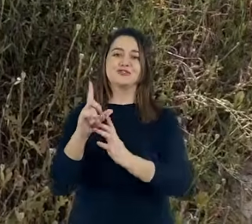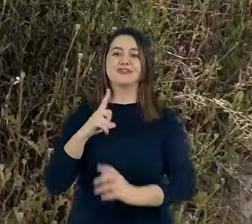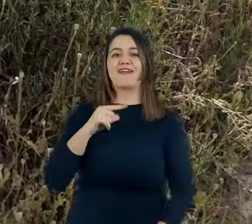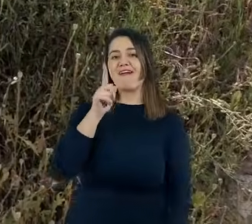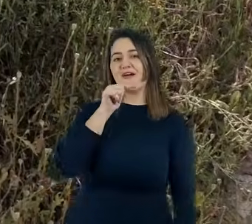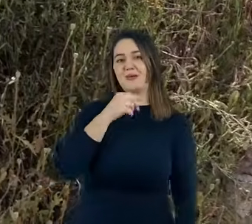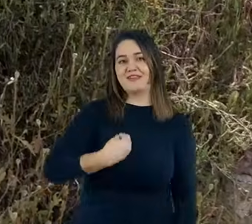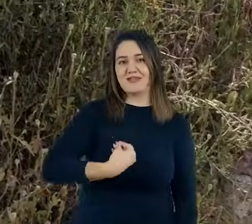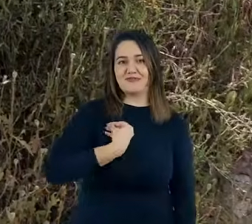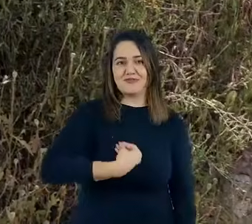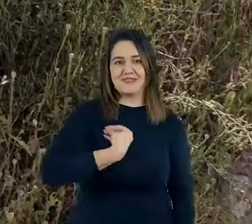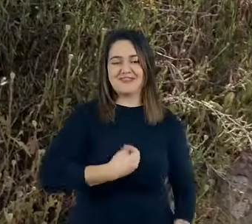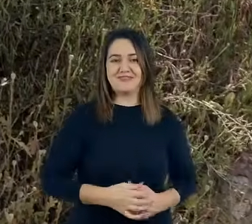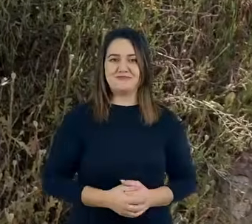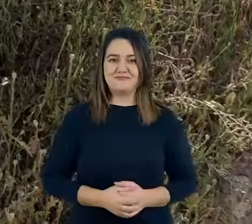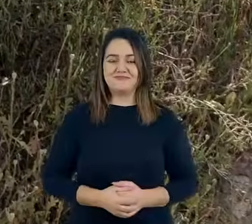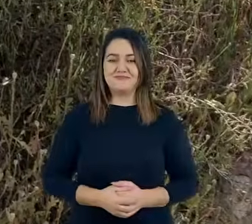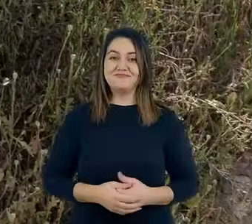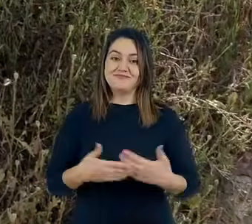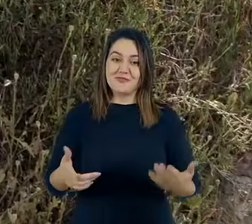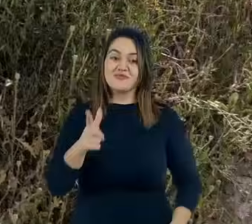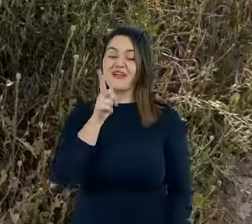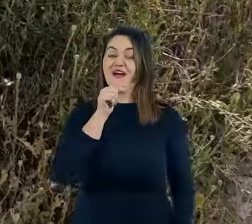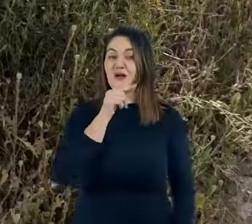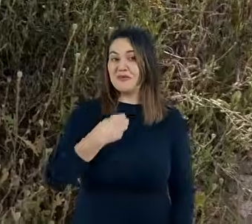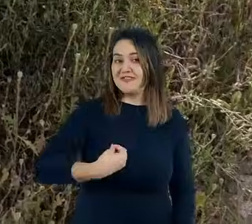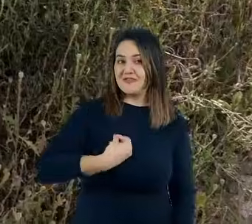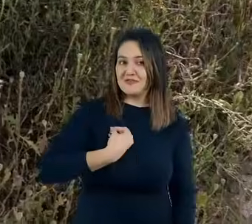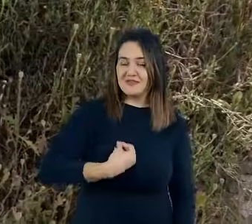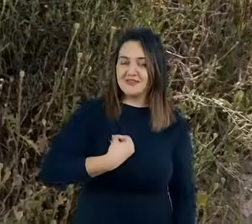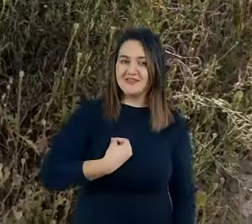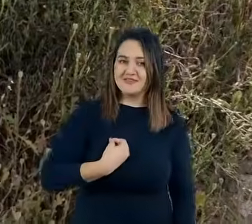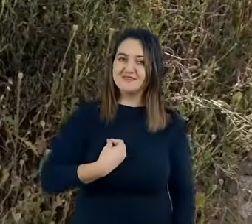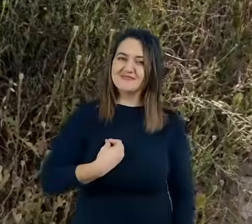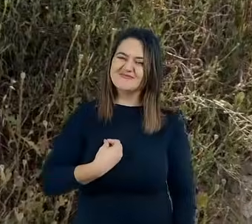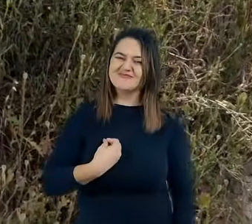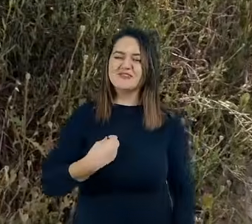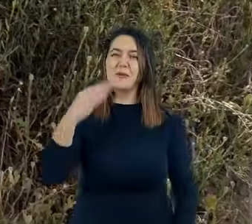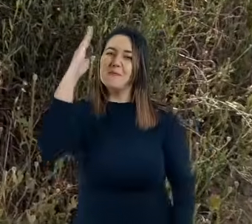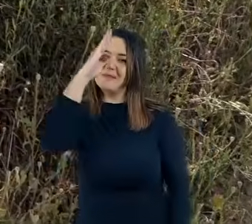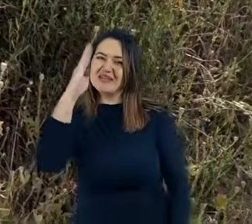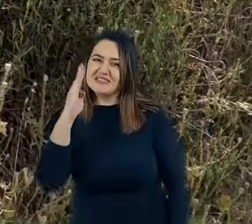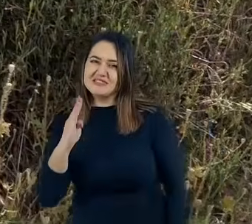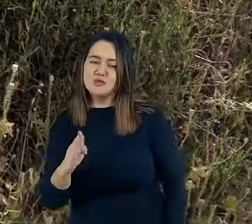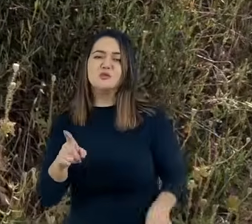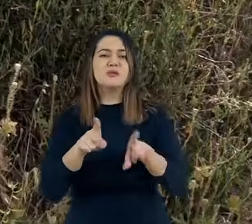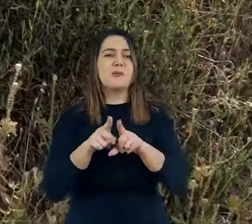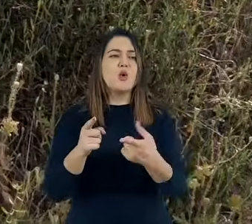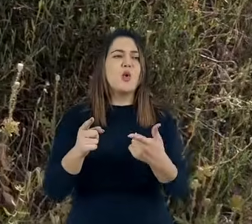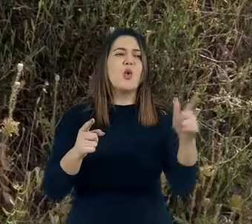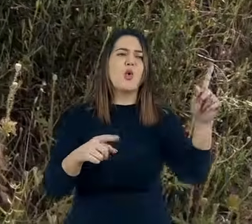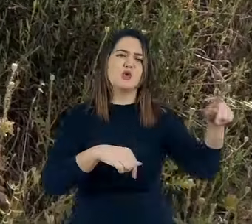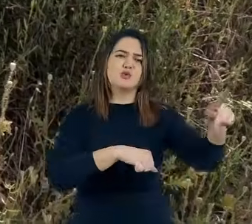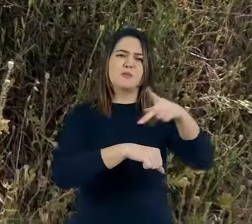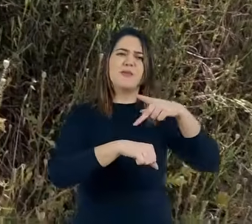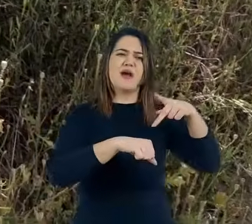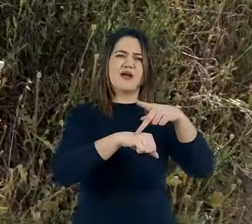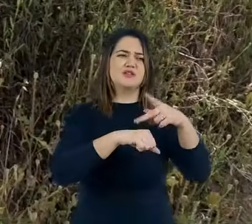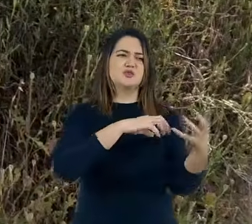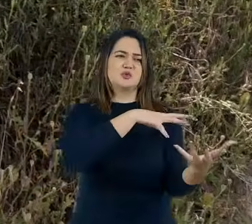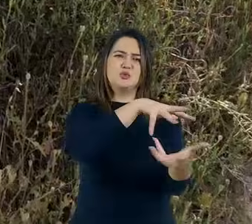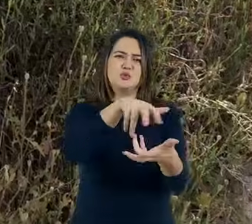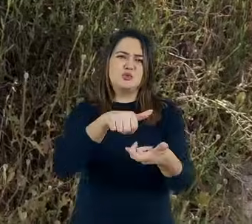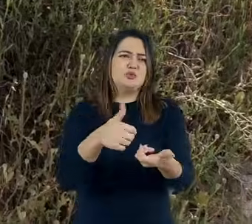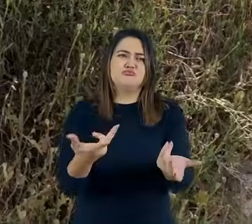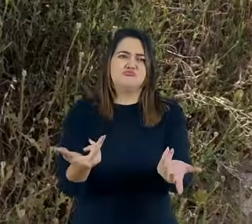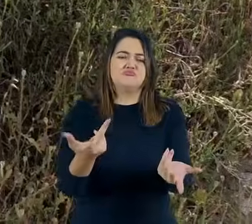da vida. E falar de água da vida no Brasil ou no outro país do mundo que tem uma abundância de águas, que para